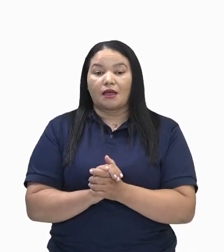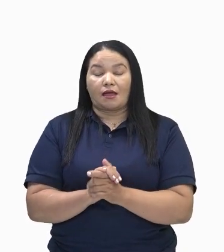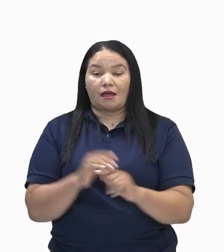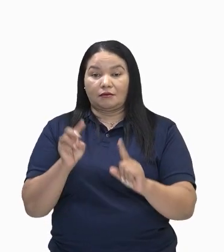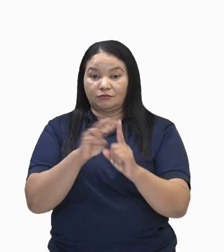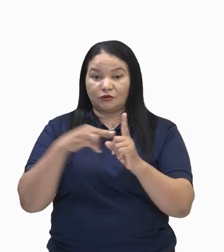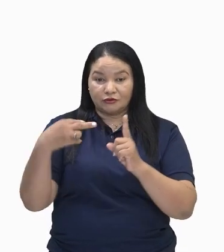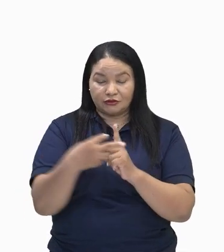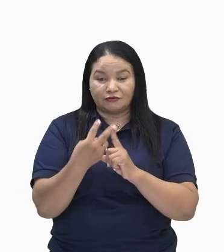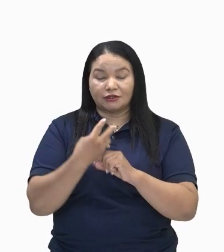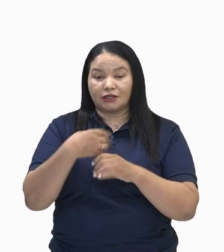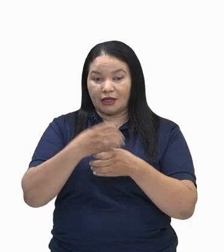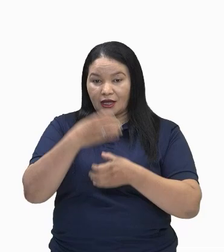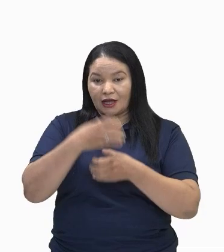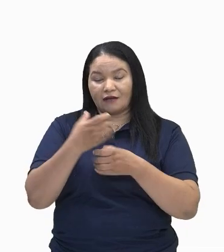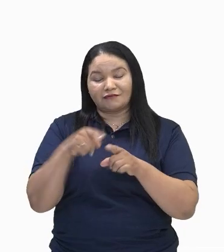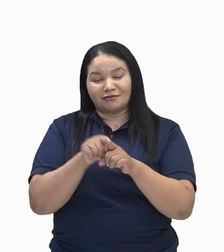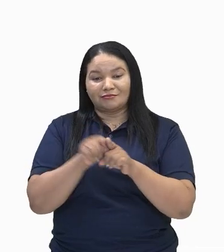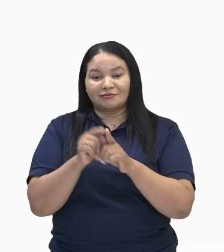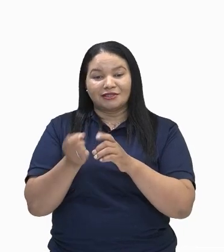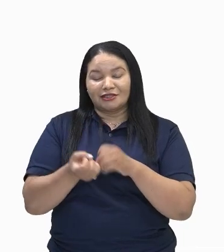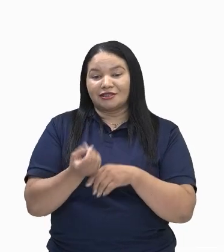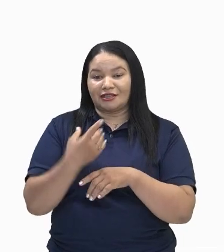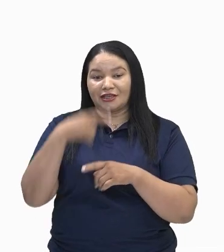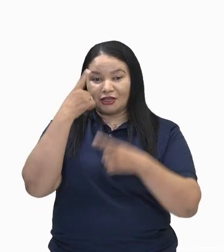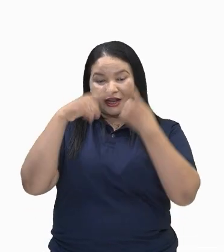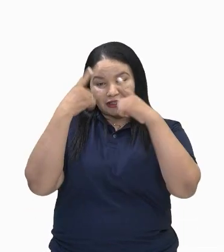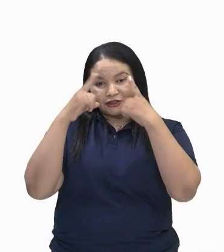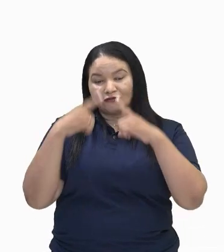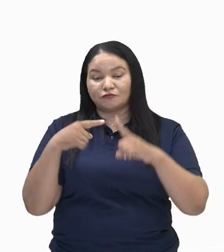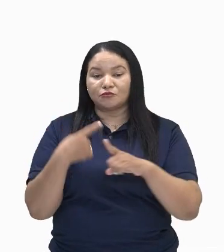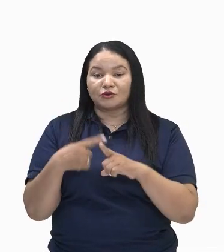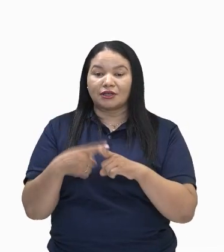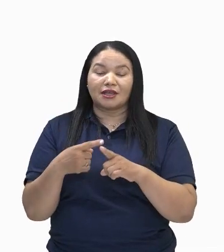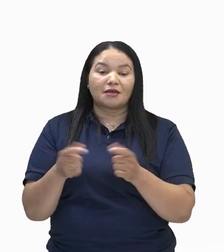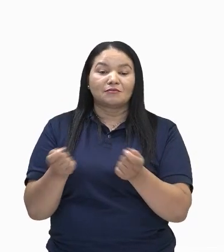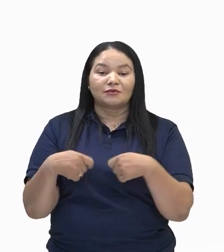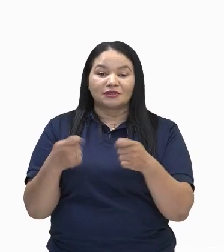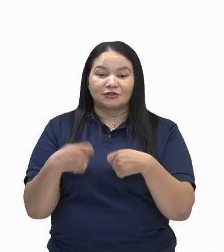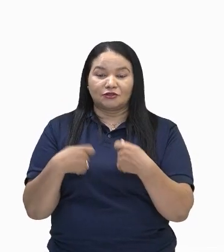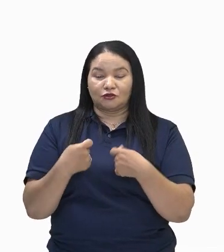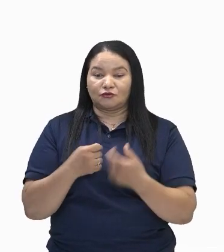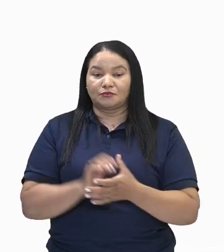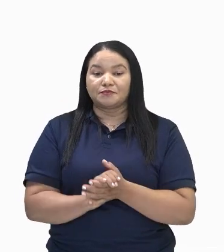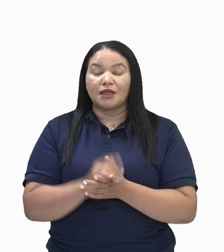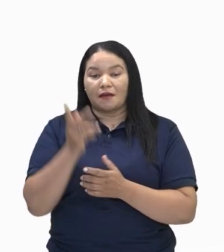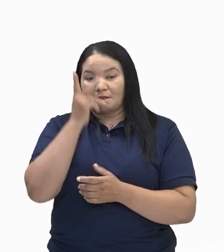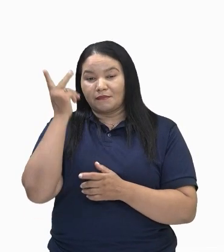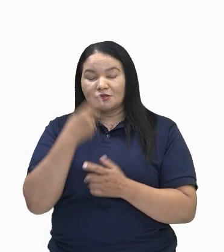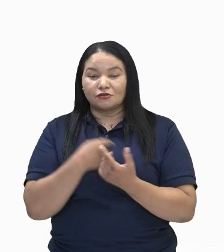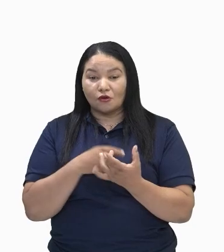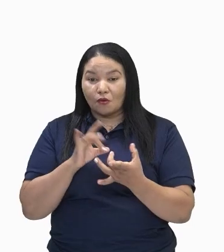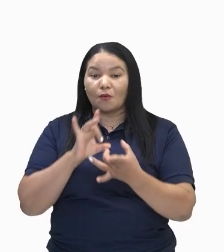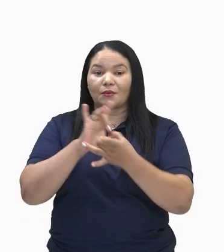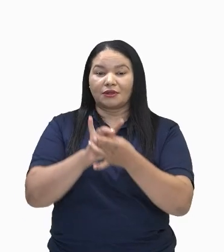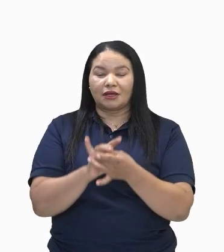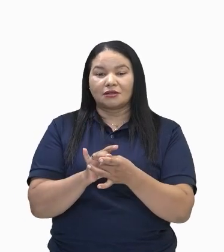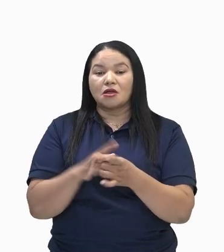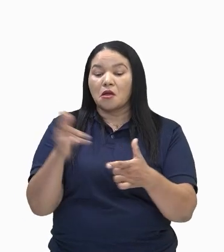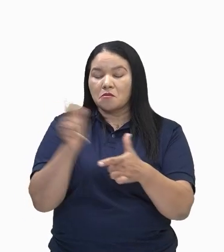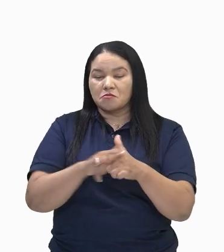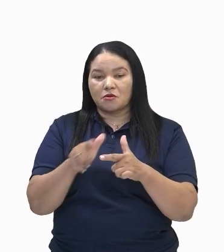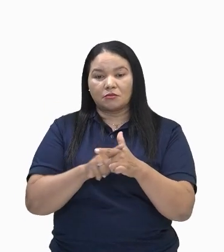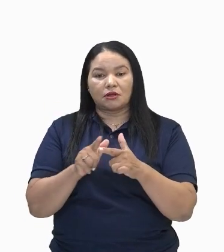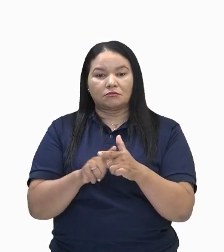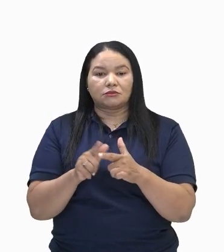plástica é criativa e acessível. Isso permite que o espectador se conecte emocionalmente com o problema, mesmo que de